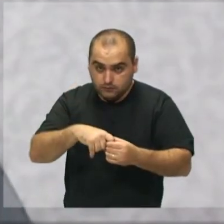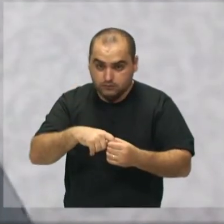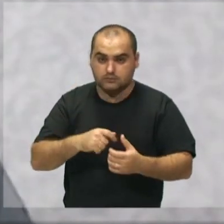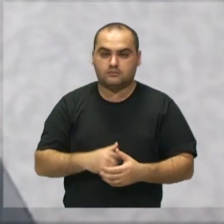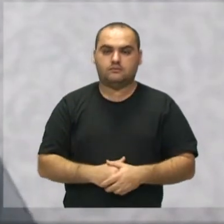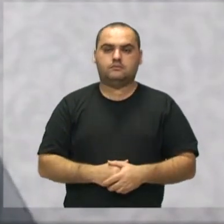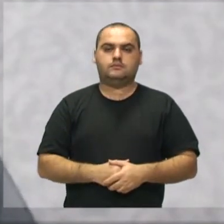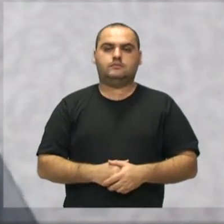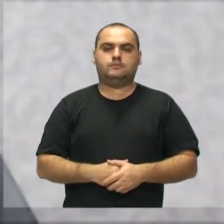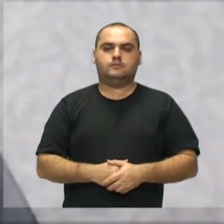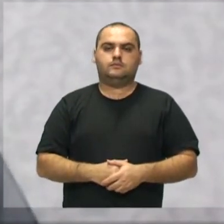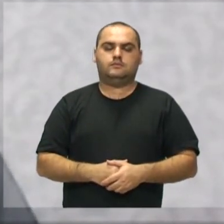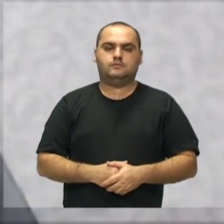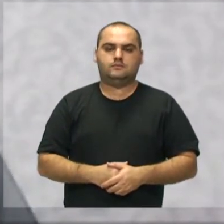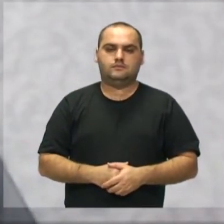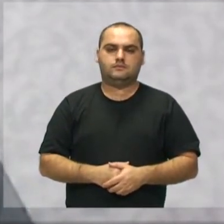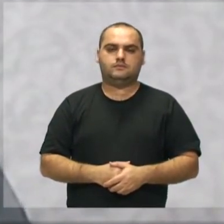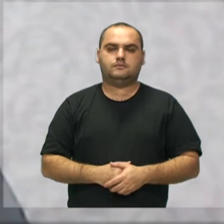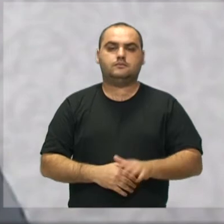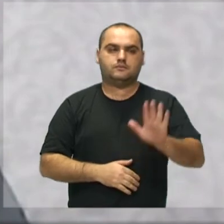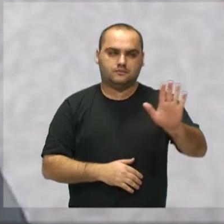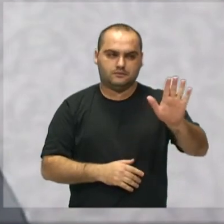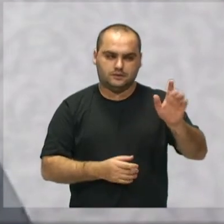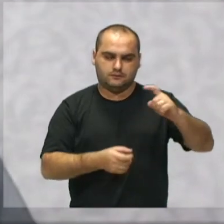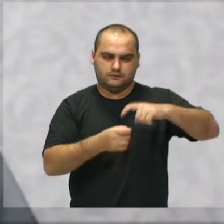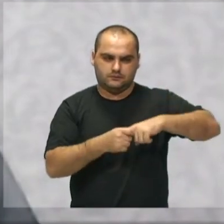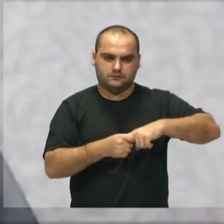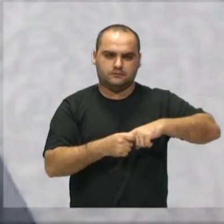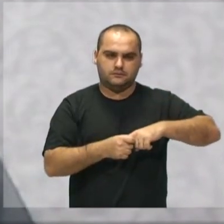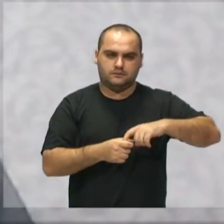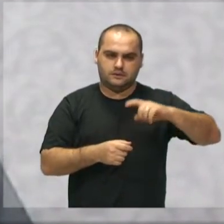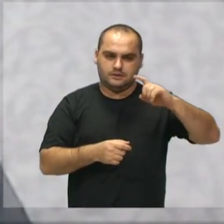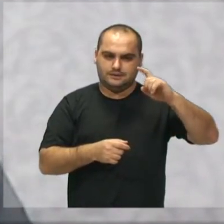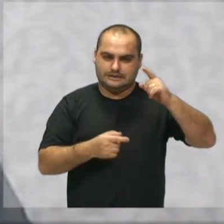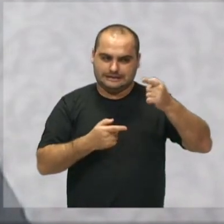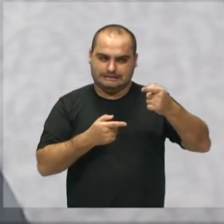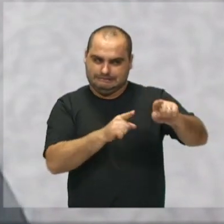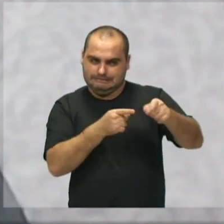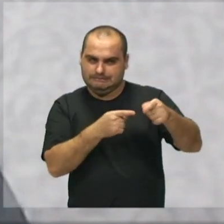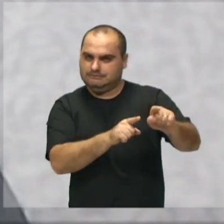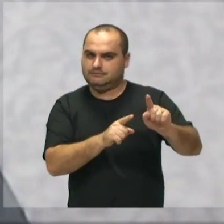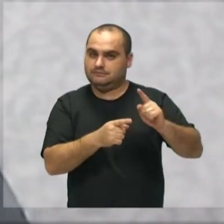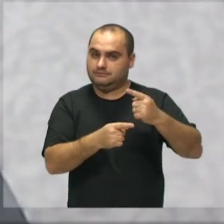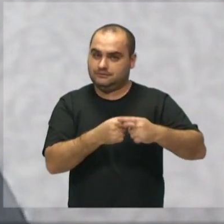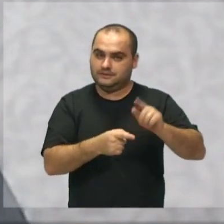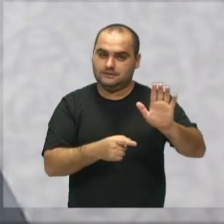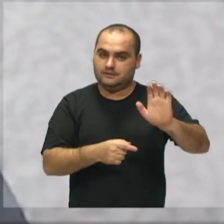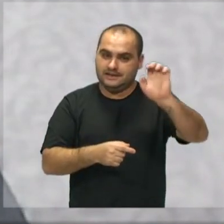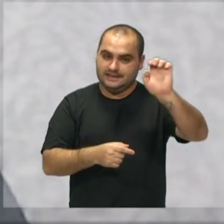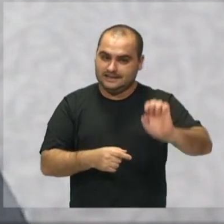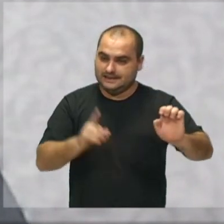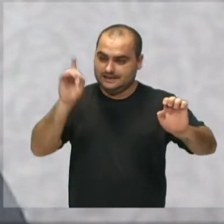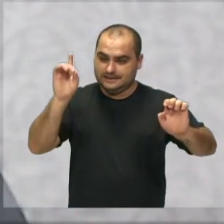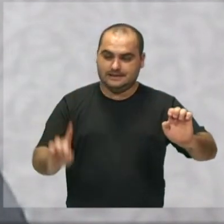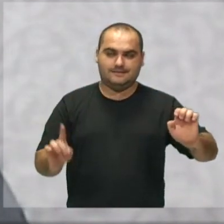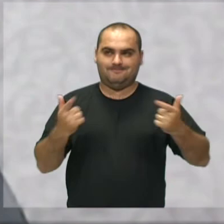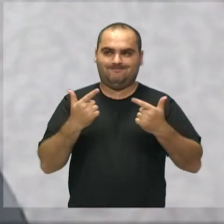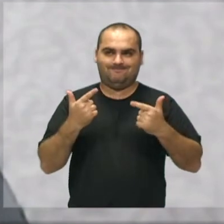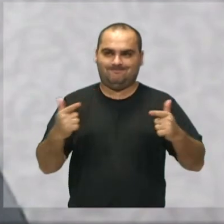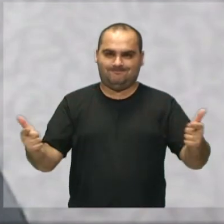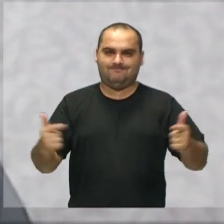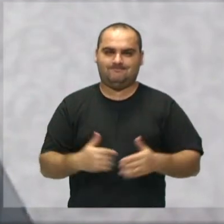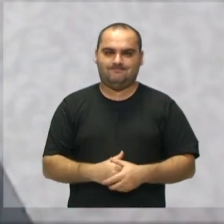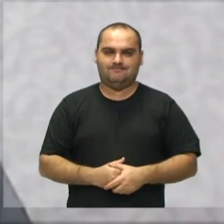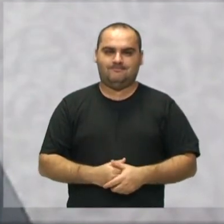Maurício, eu vou dar um passo atrás na sua pergunta. Ela é bastante provocativa, porque eu acho que a gente não tem nem esquerda nem direita. Nós